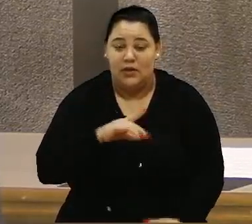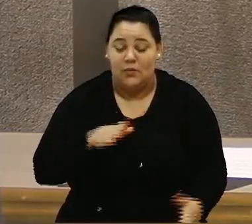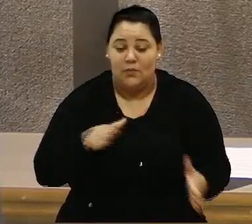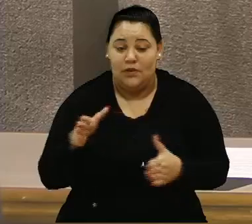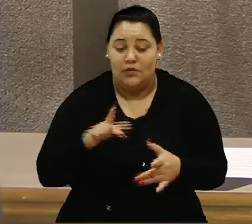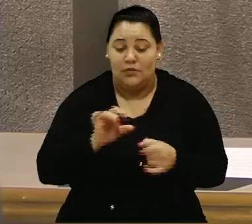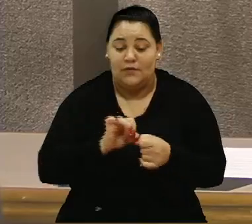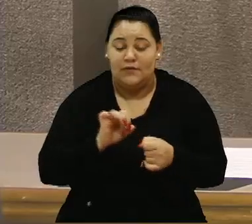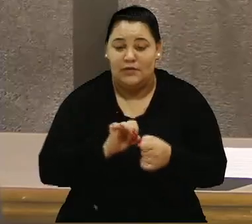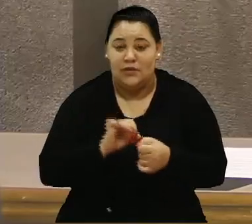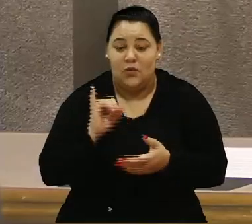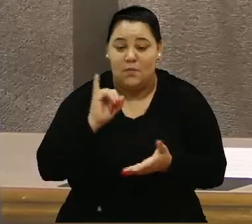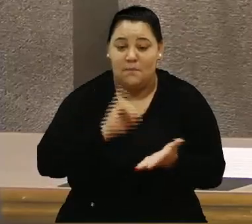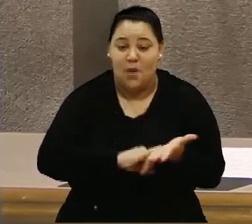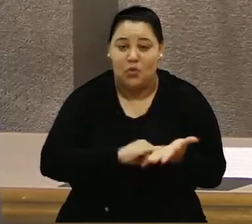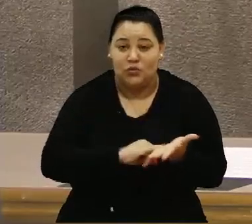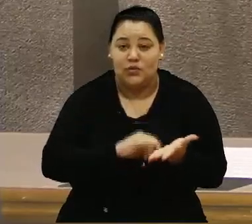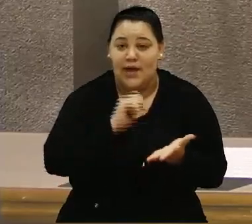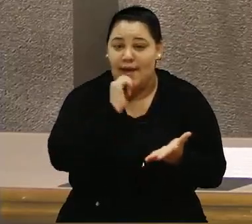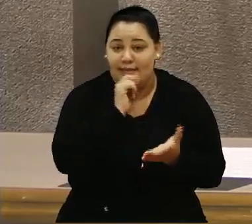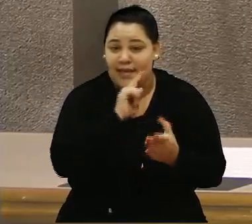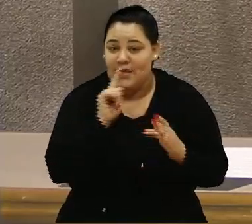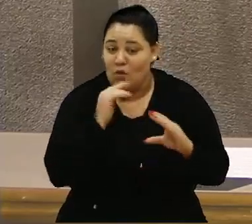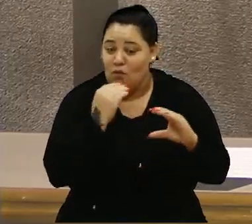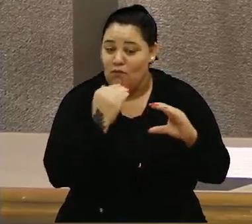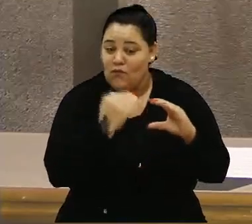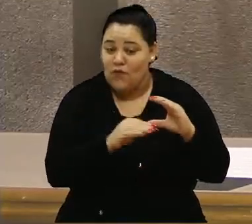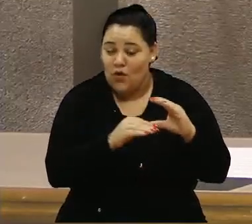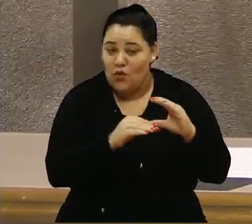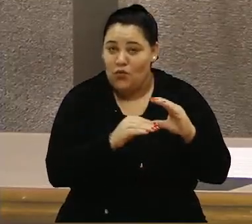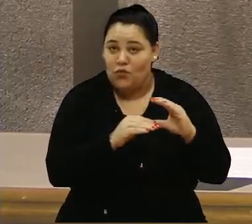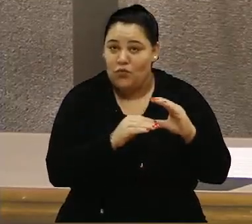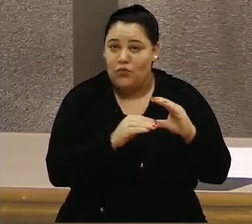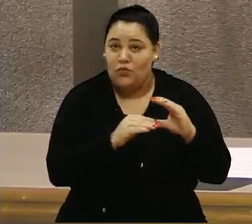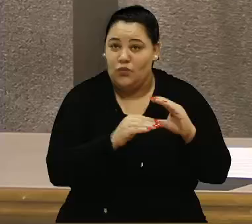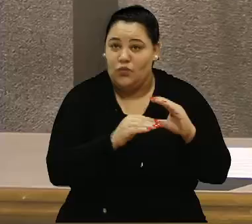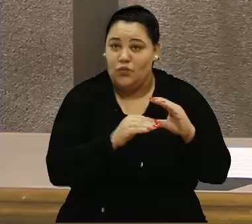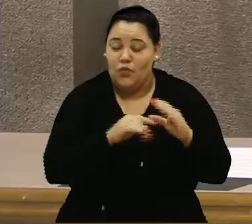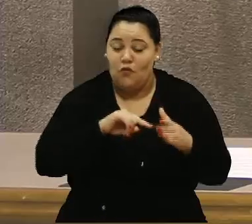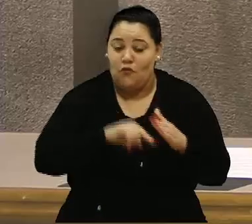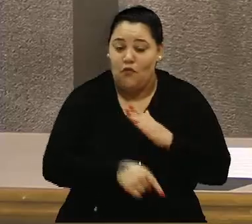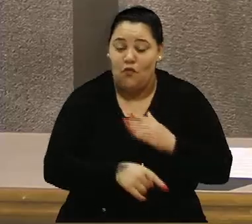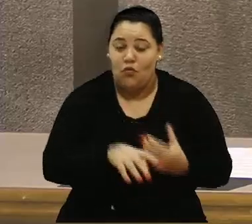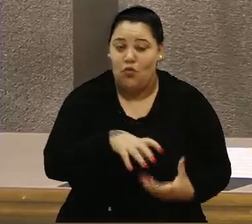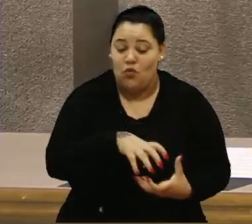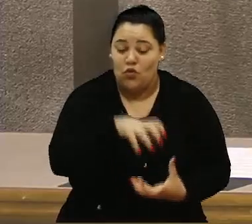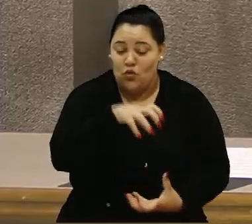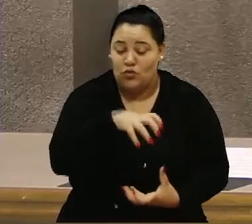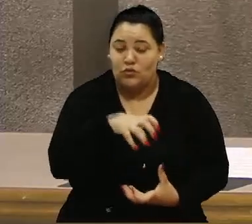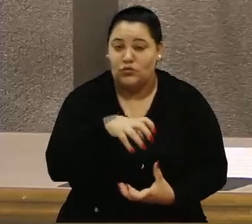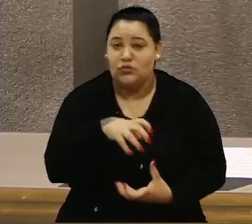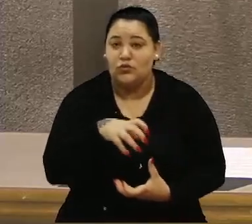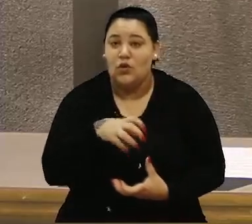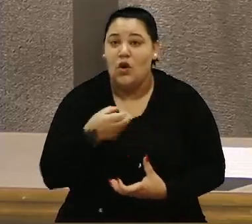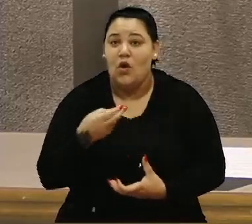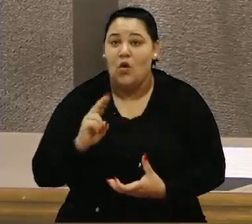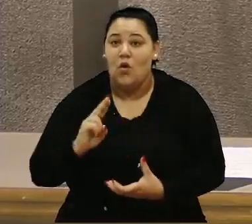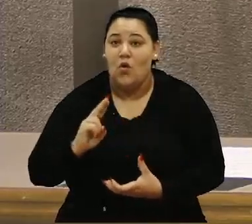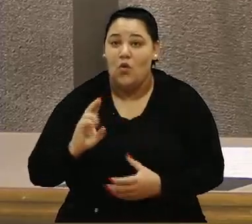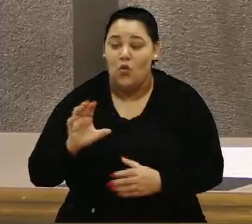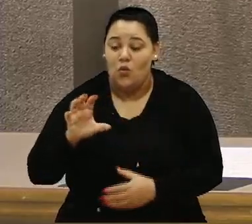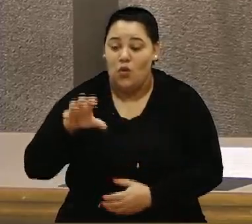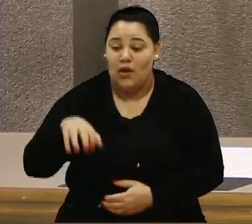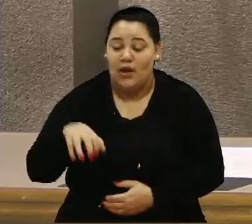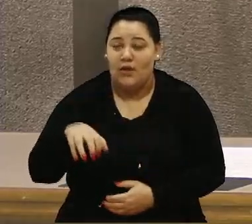já fez e ainda não destinou para o Conselho, para o Fundo da Pessoa Idosa, que o faça. Quem já fez e não